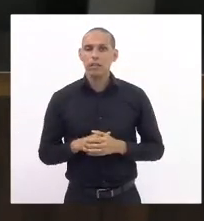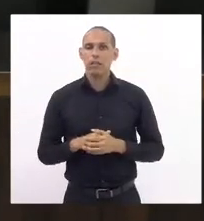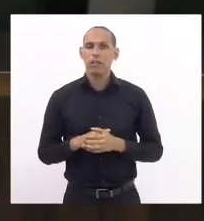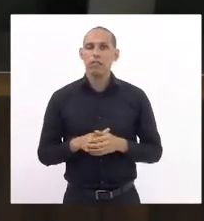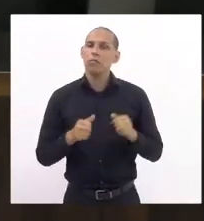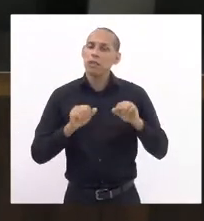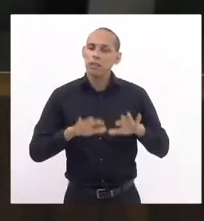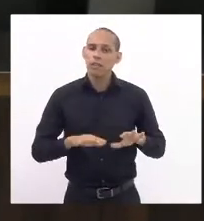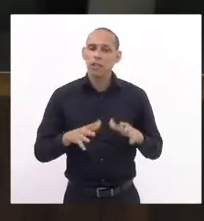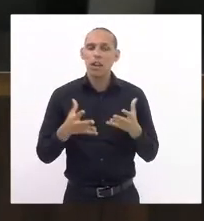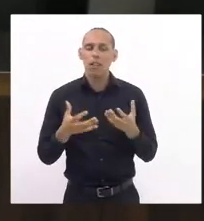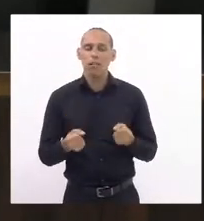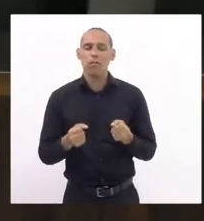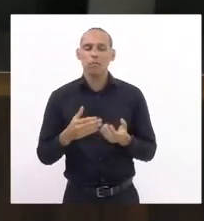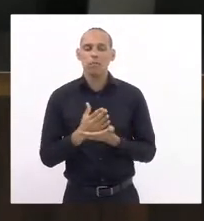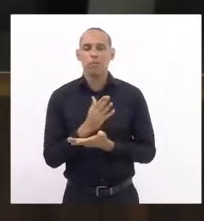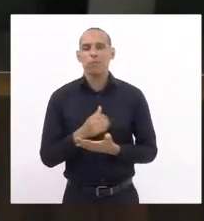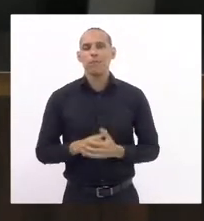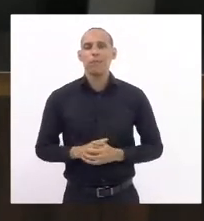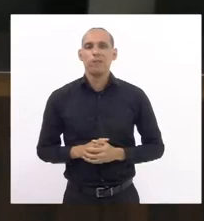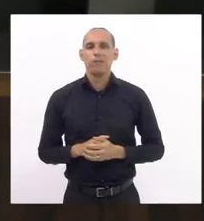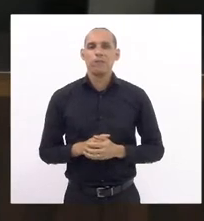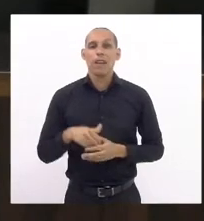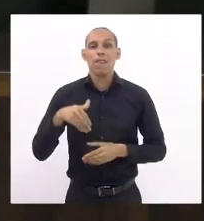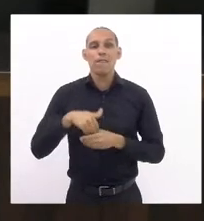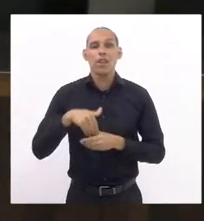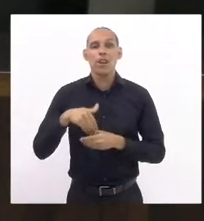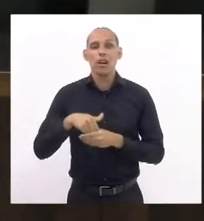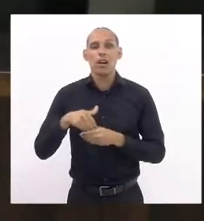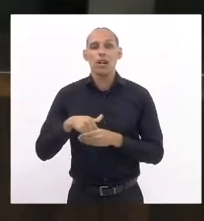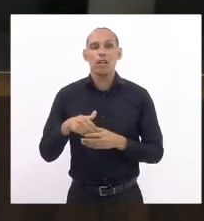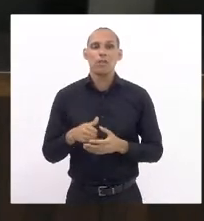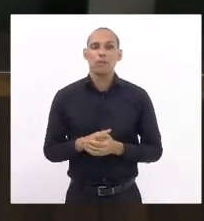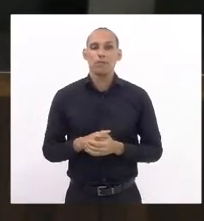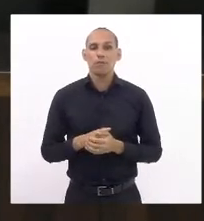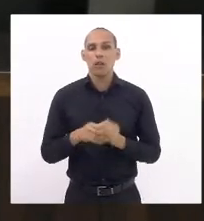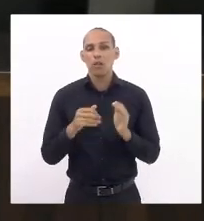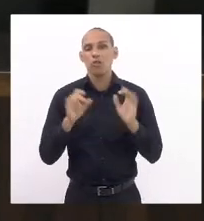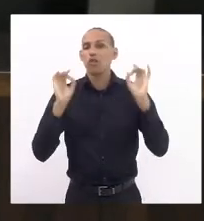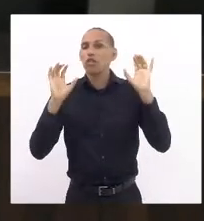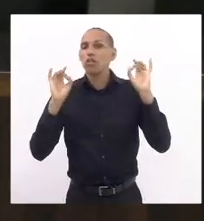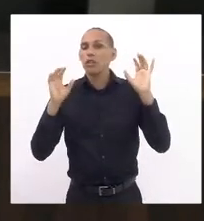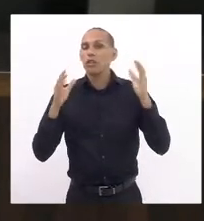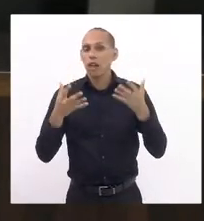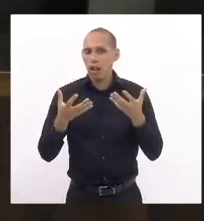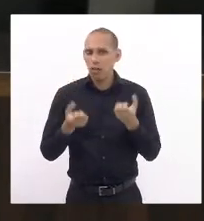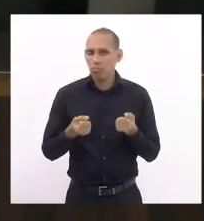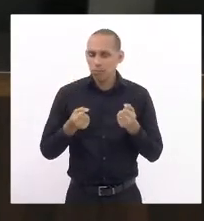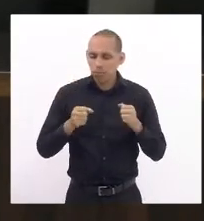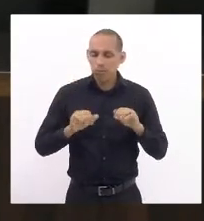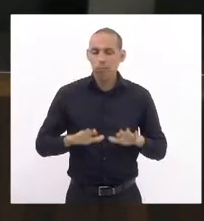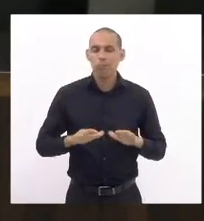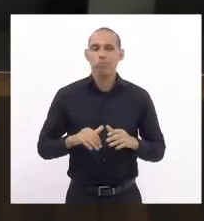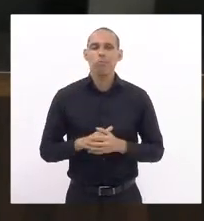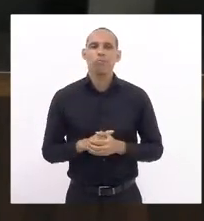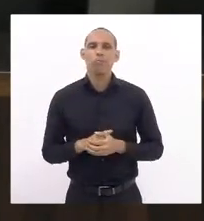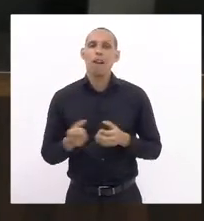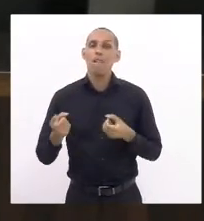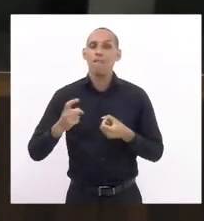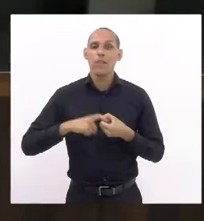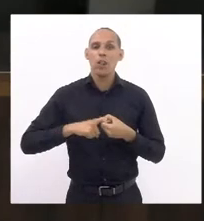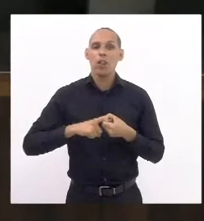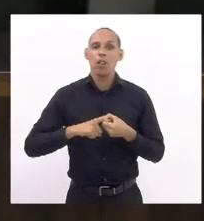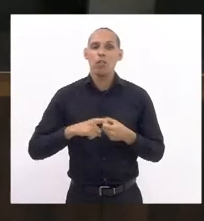permaneçam como estão, aprovado. Em votação, a matéria destacada. Senhores que aprovam, permaneçam como estão, aprovado, retorna